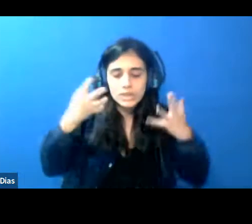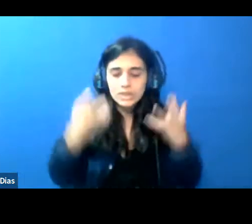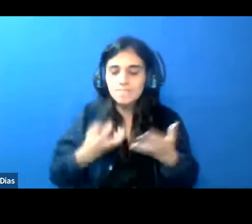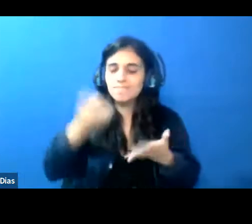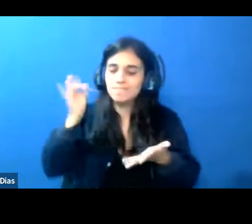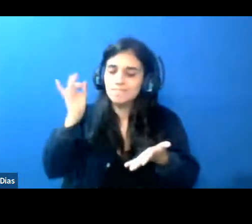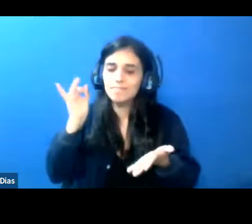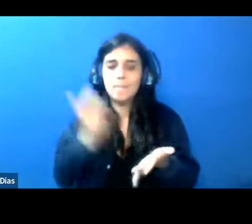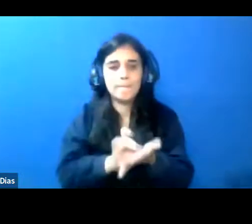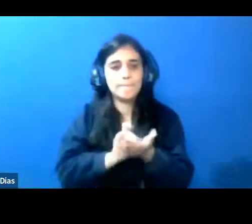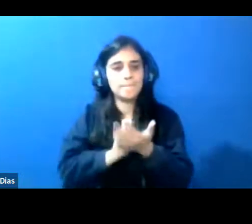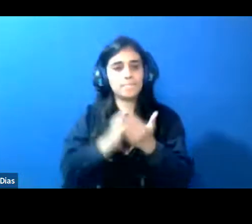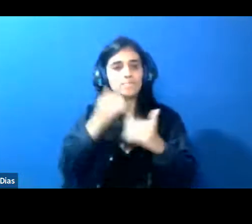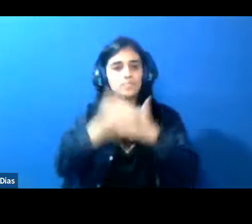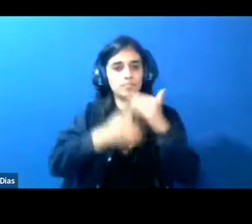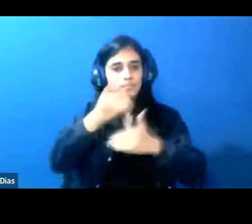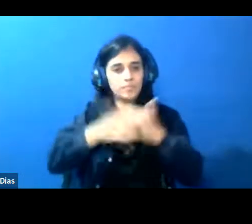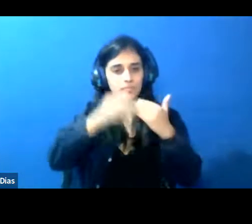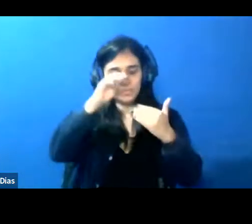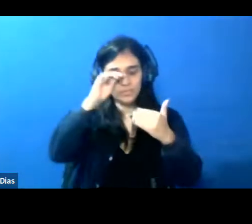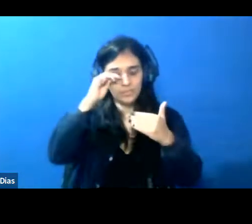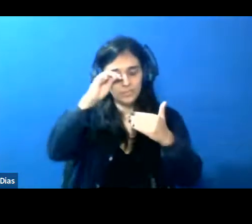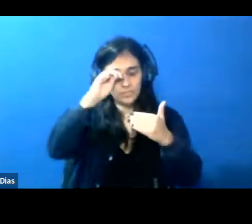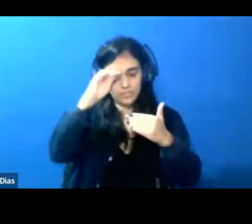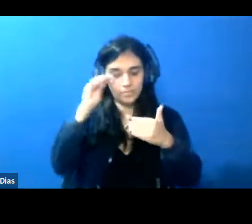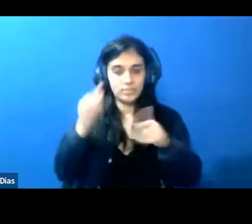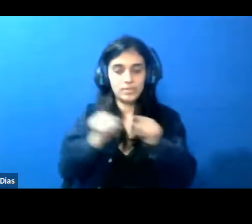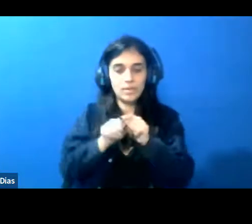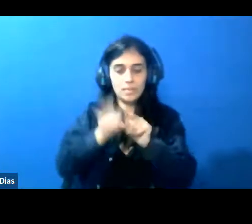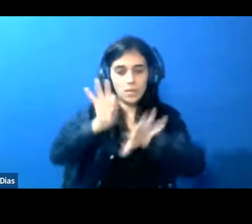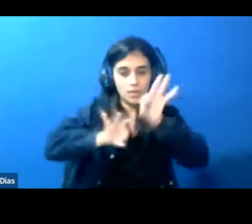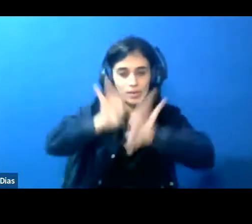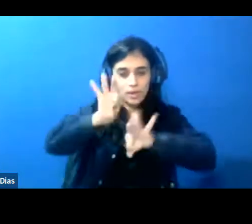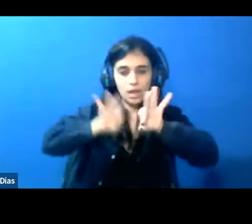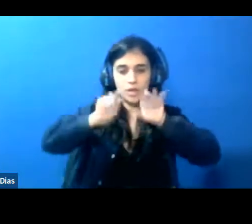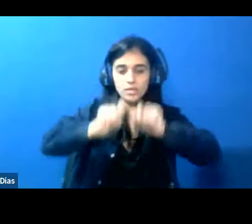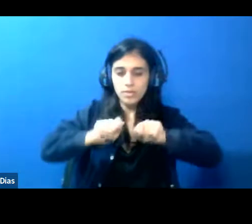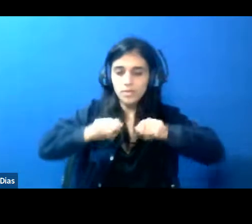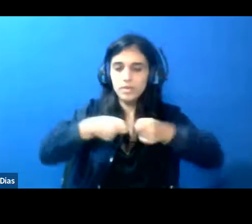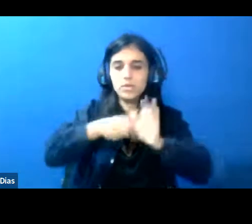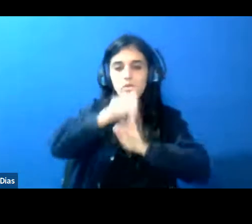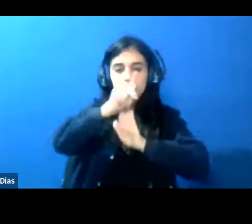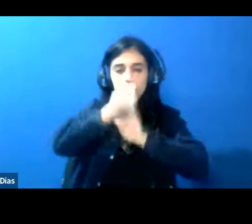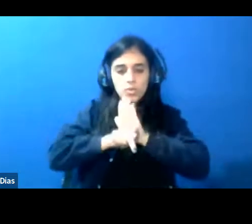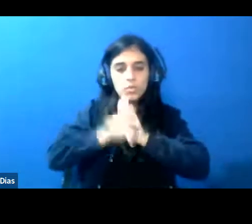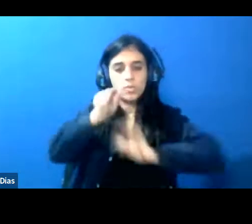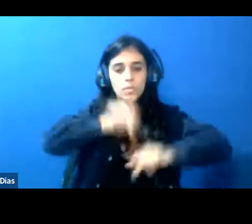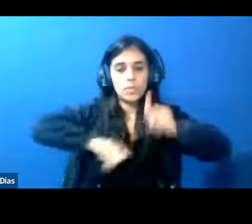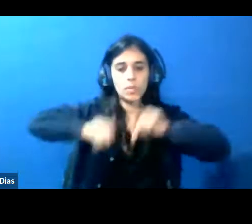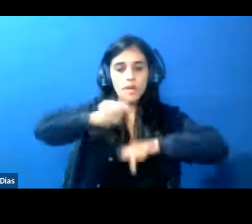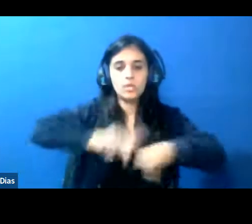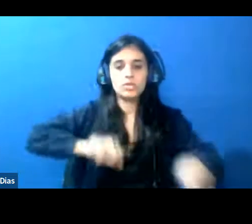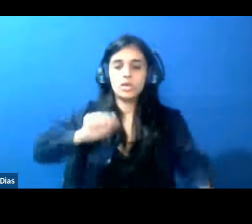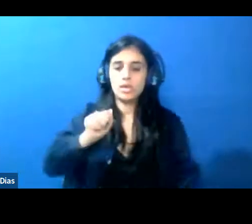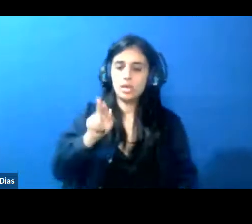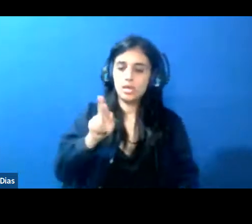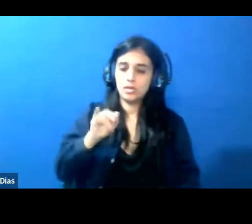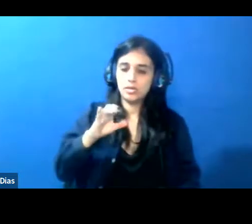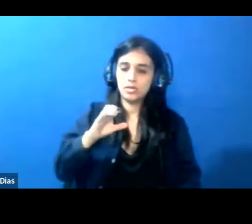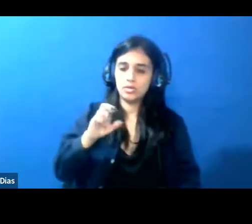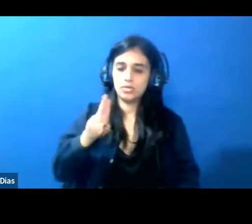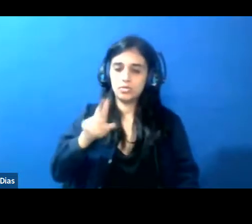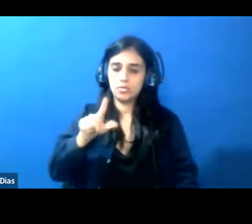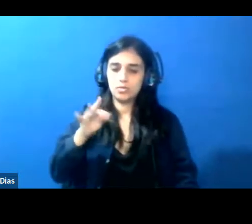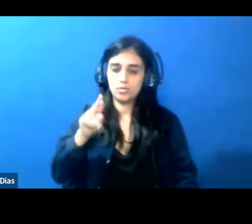a construir e a desenhar a defesa de um projeto popular de agricultura. Por isso, o movimento